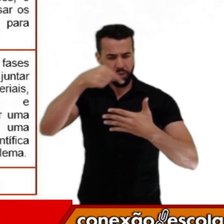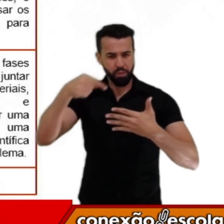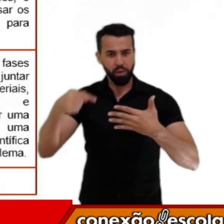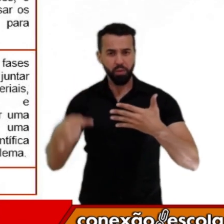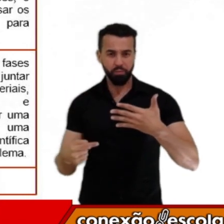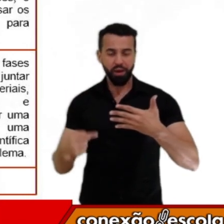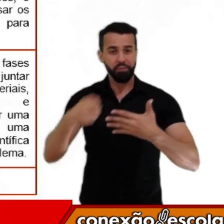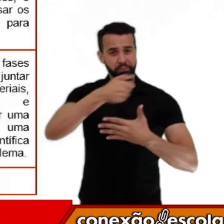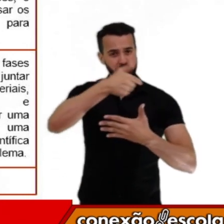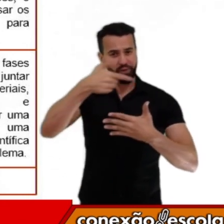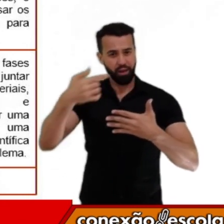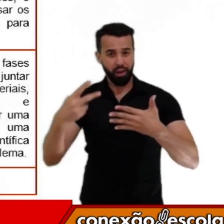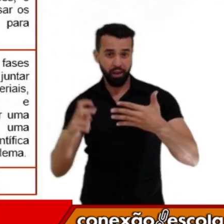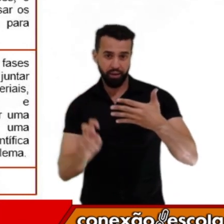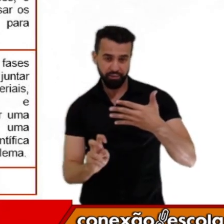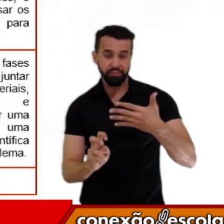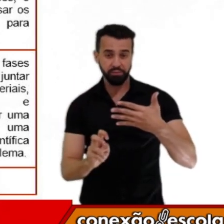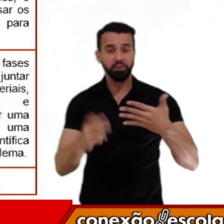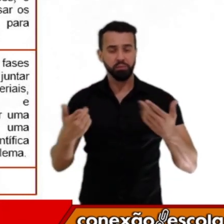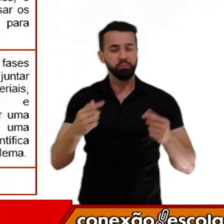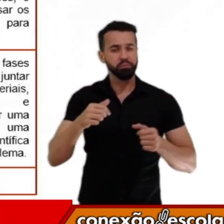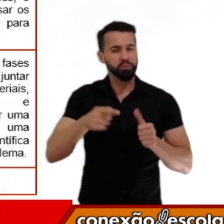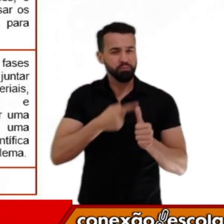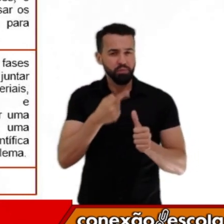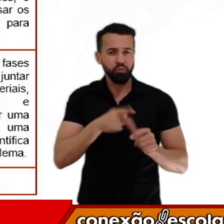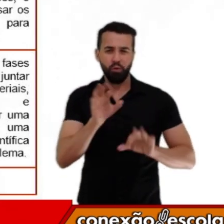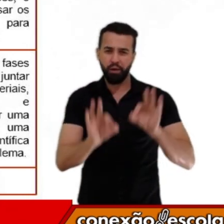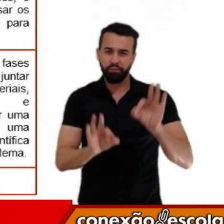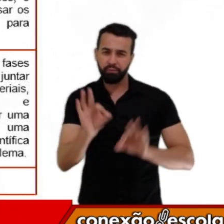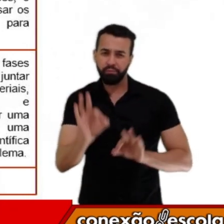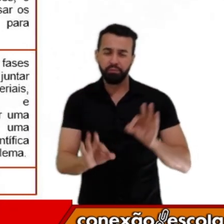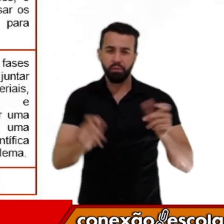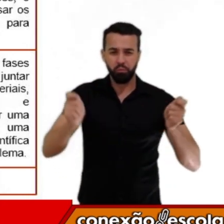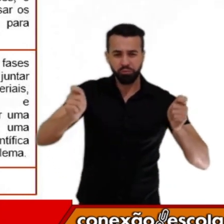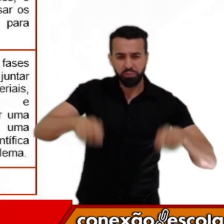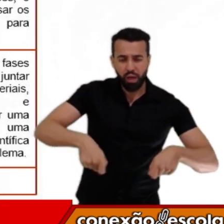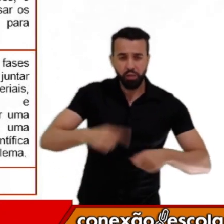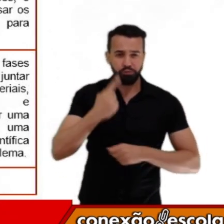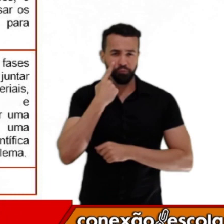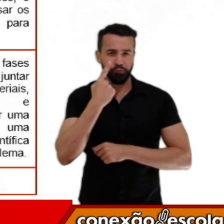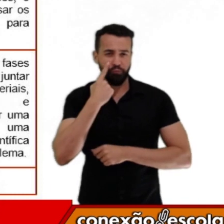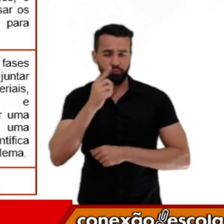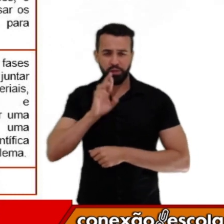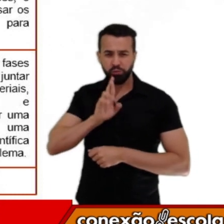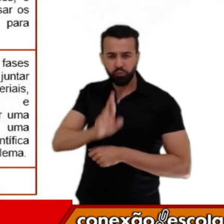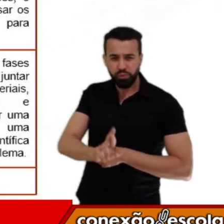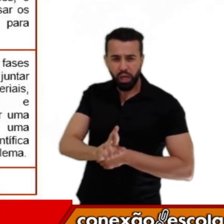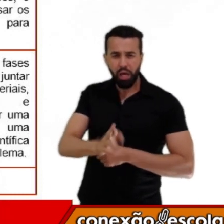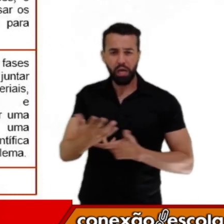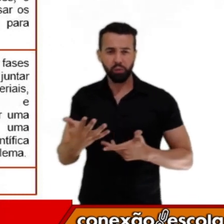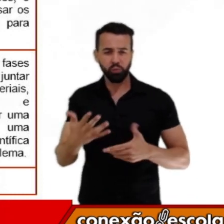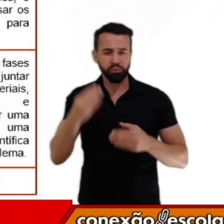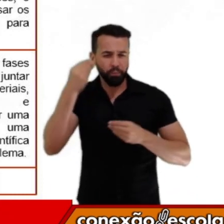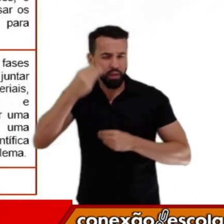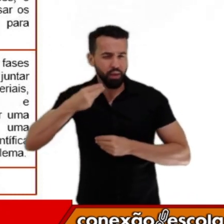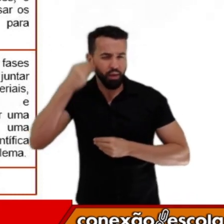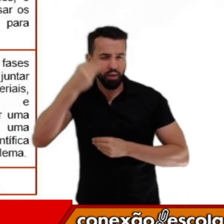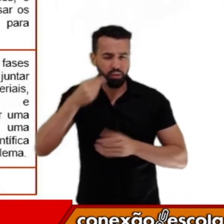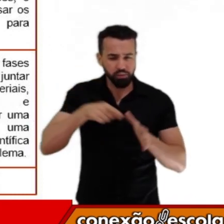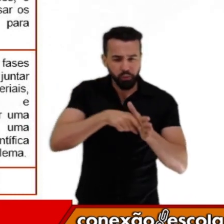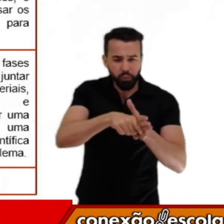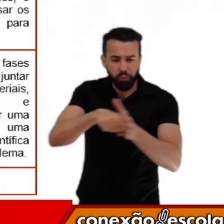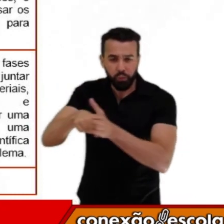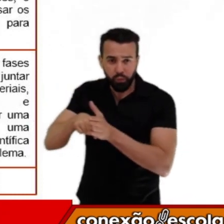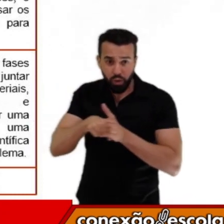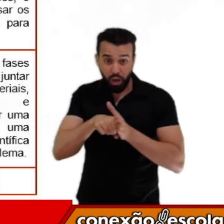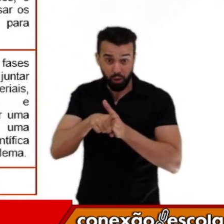tem a observação, você faz o levantamento das hipóteses, você vai analisar os resultados dessas experiências e depois do